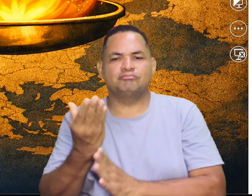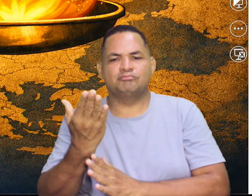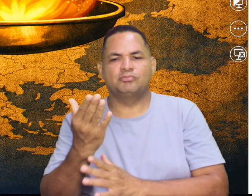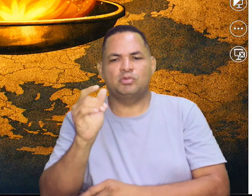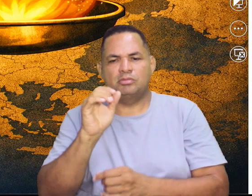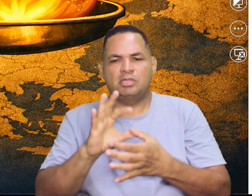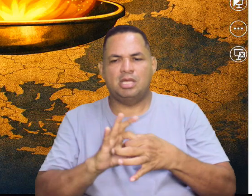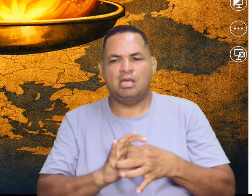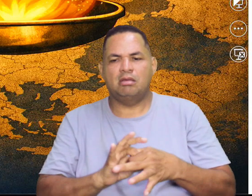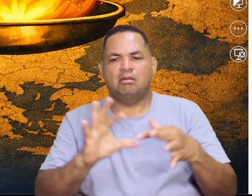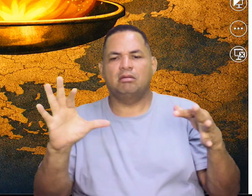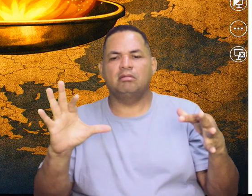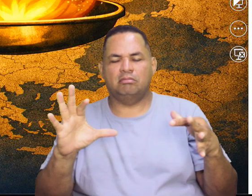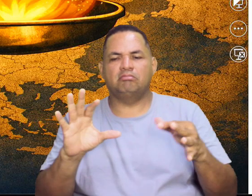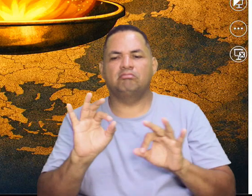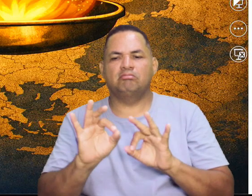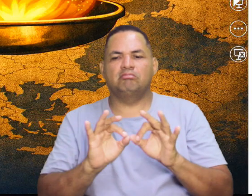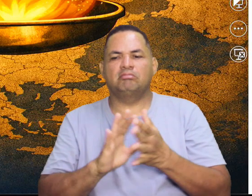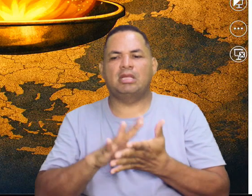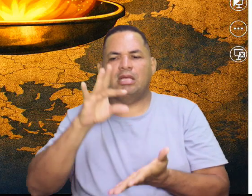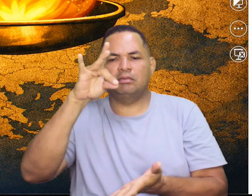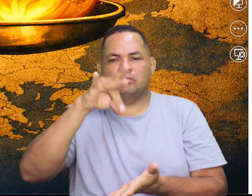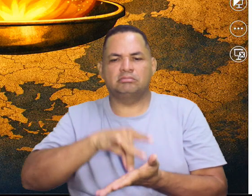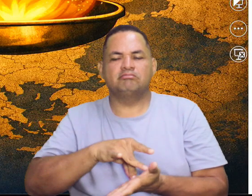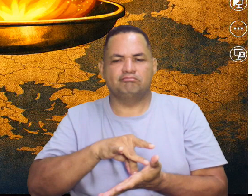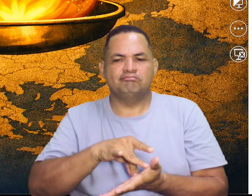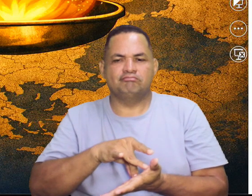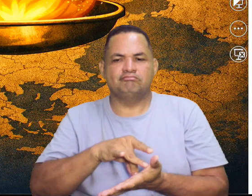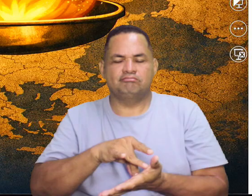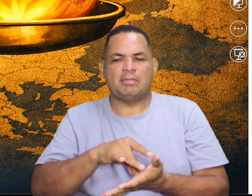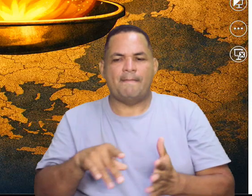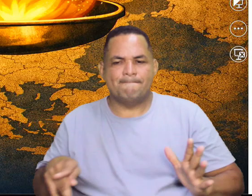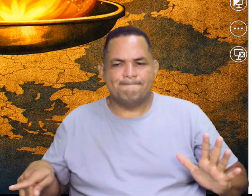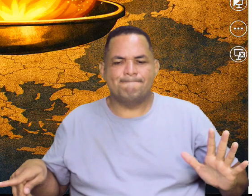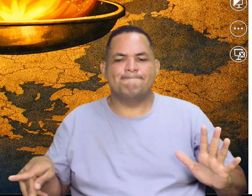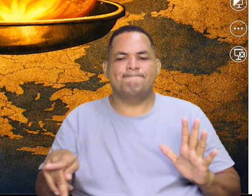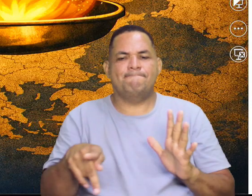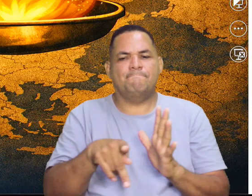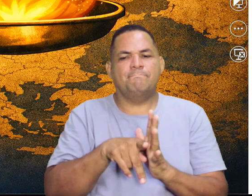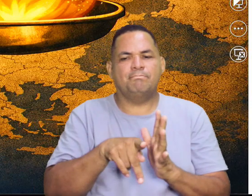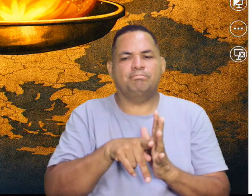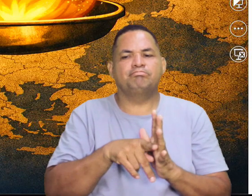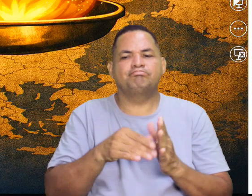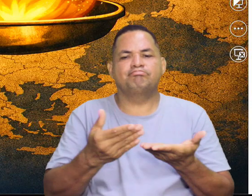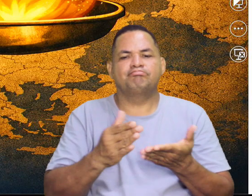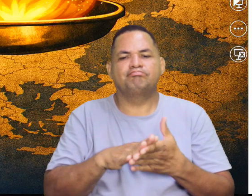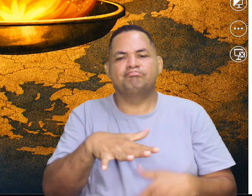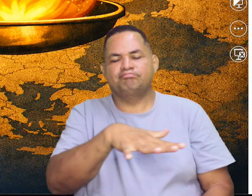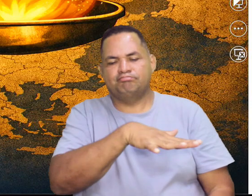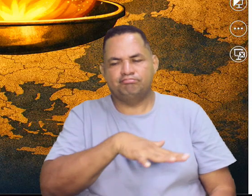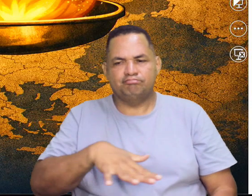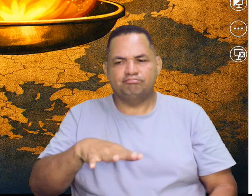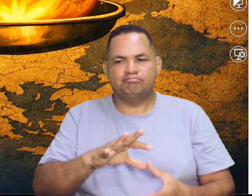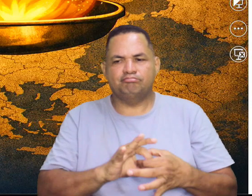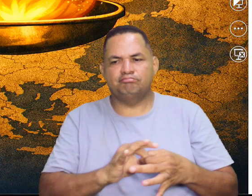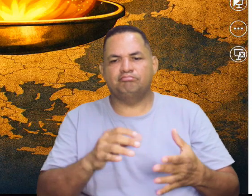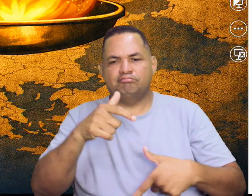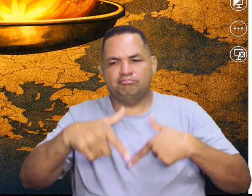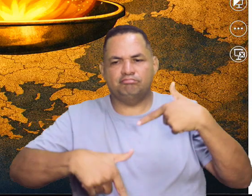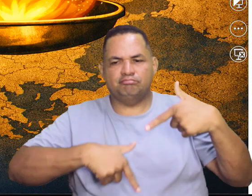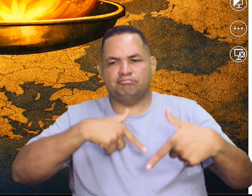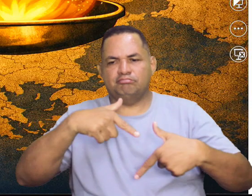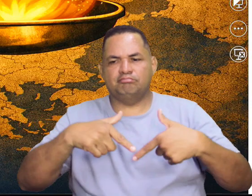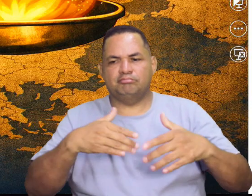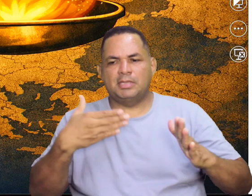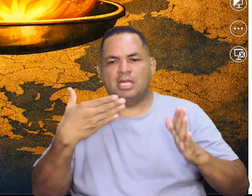ó, o liberalismo, que afirmou que a defesa da propriedade privada, da livre iniciativa e